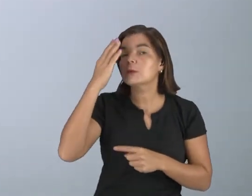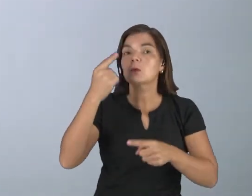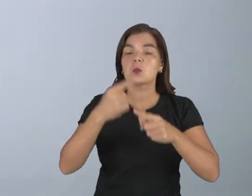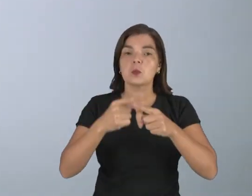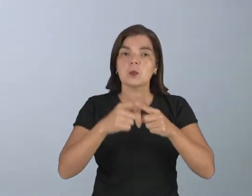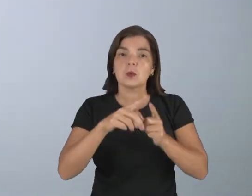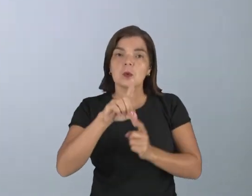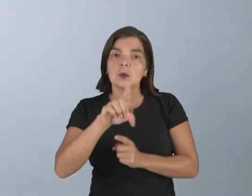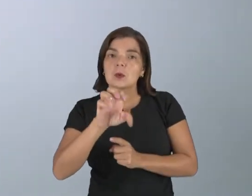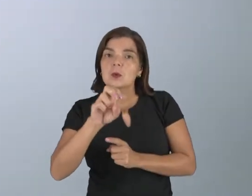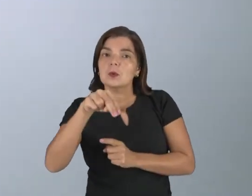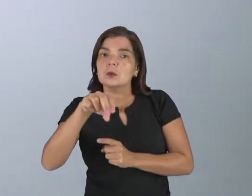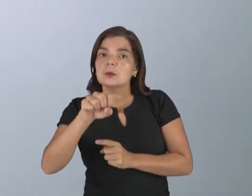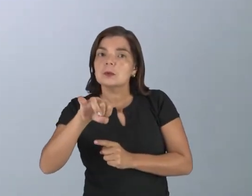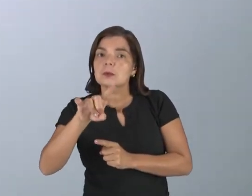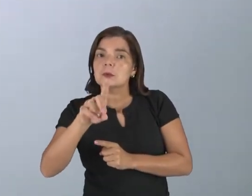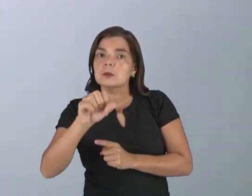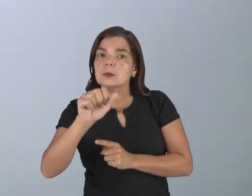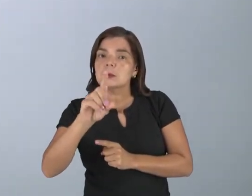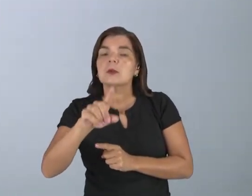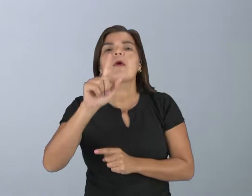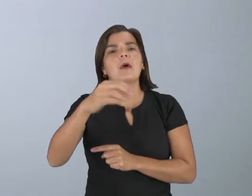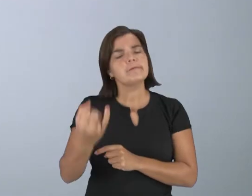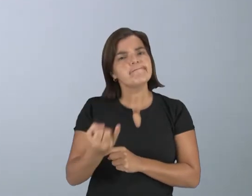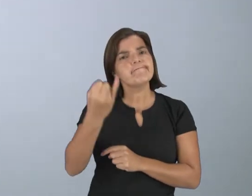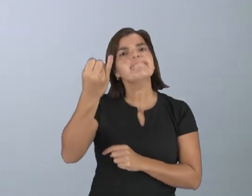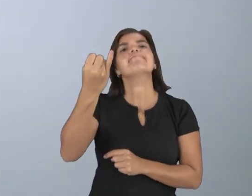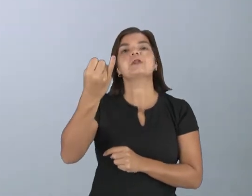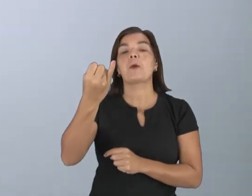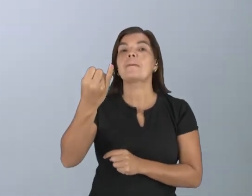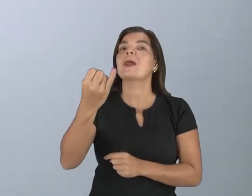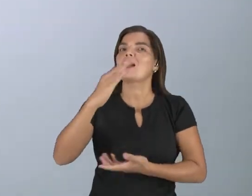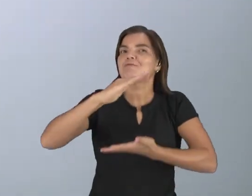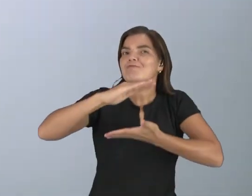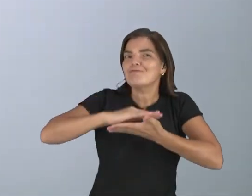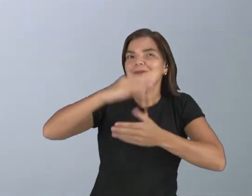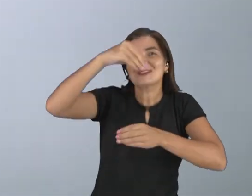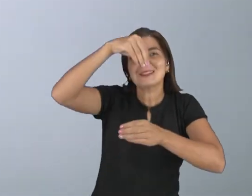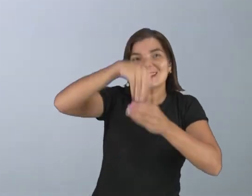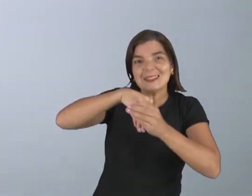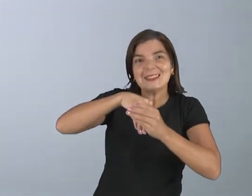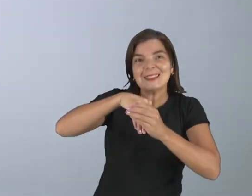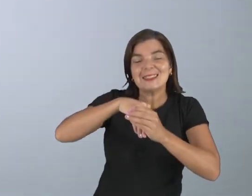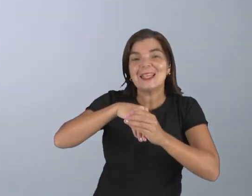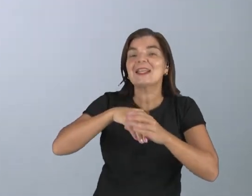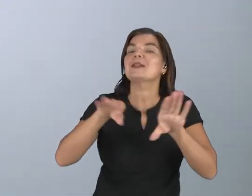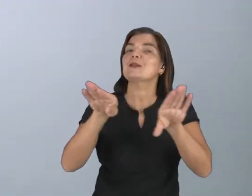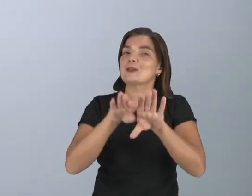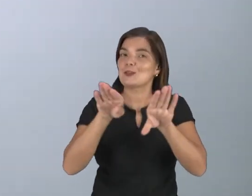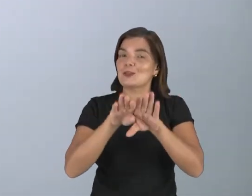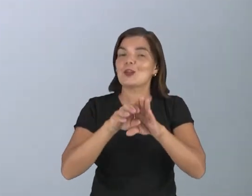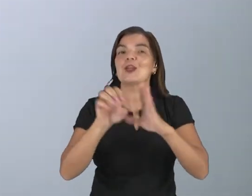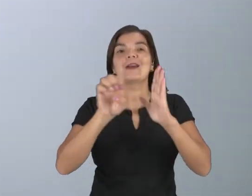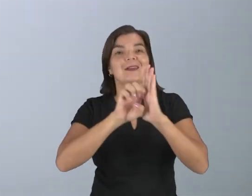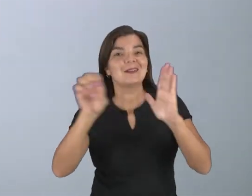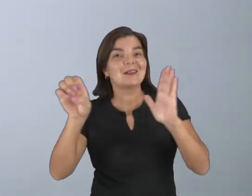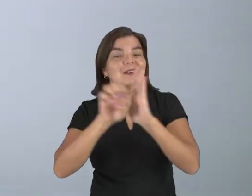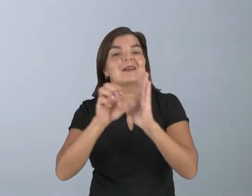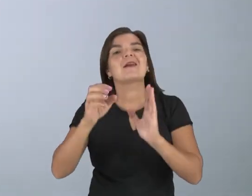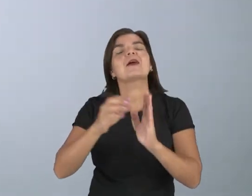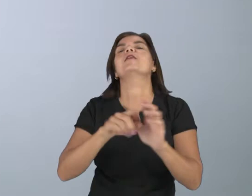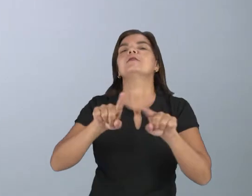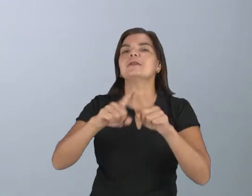a densidade ela vai ser importante também para determinar a pressão. Ela está dentro da equação, ela é uma grandeza determinante,